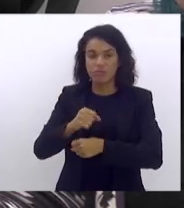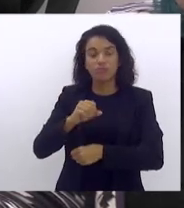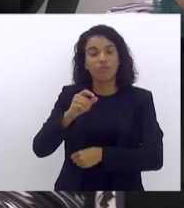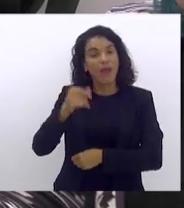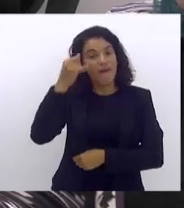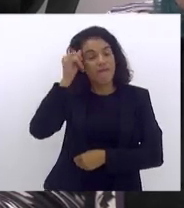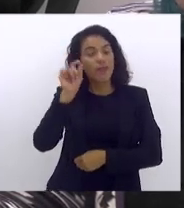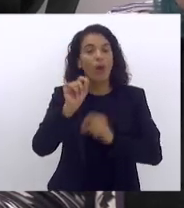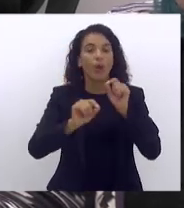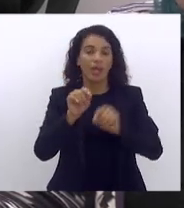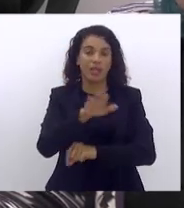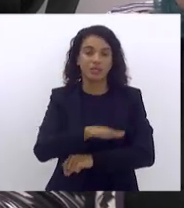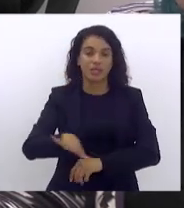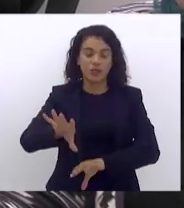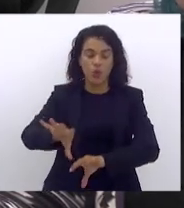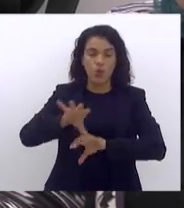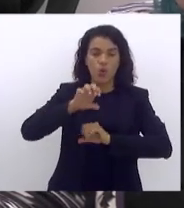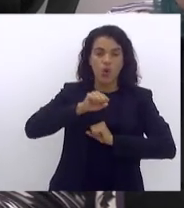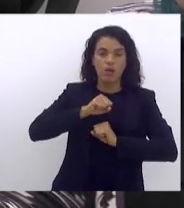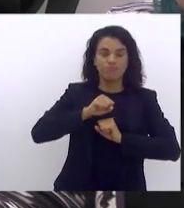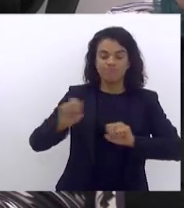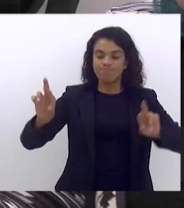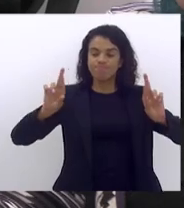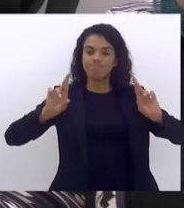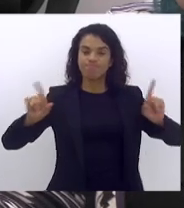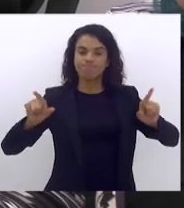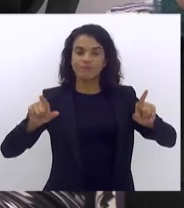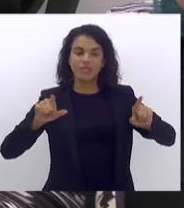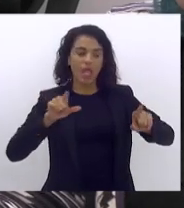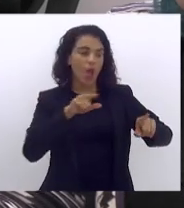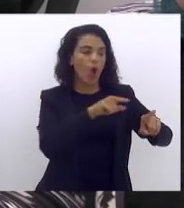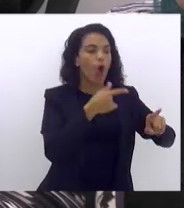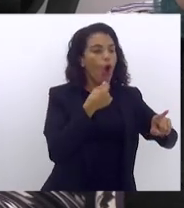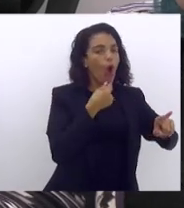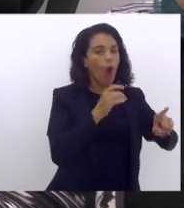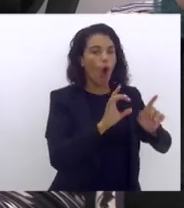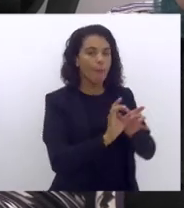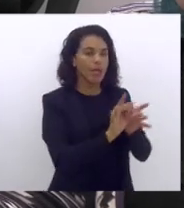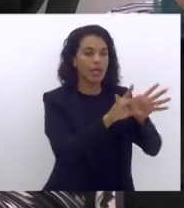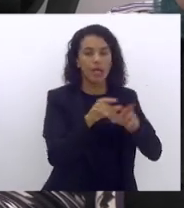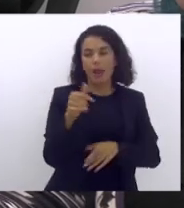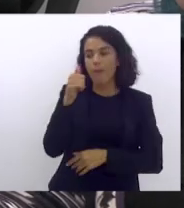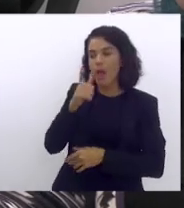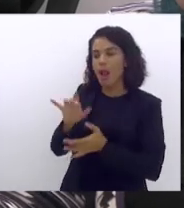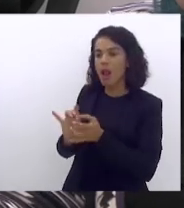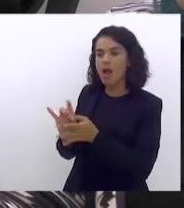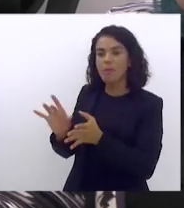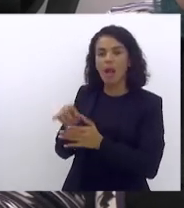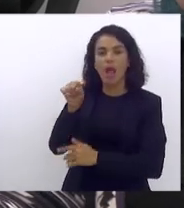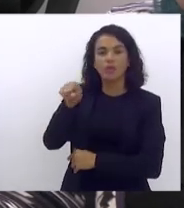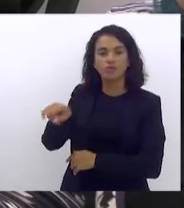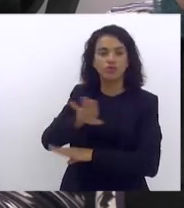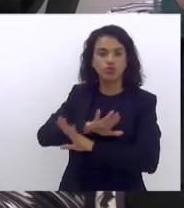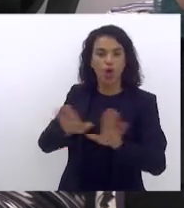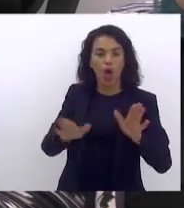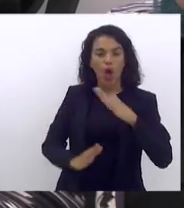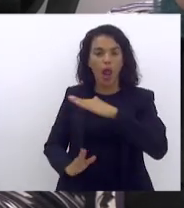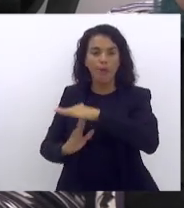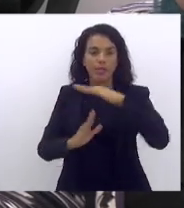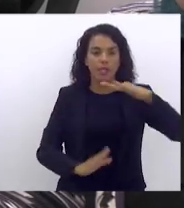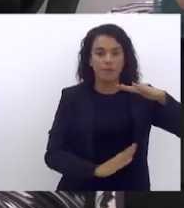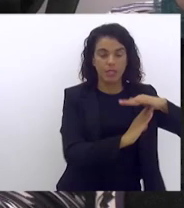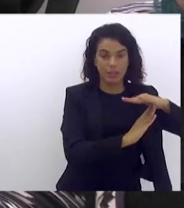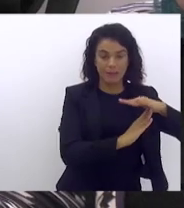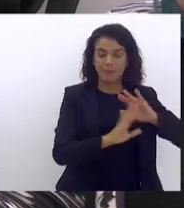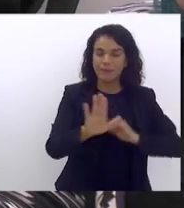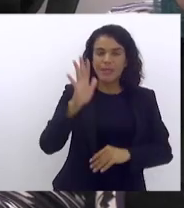nas crianças uma ideia de divisão sexual do trabalho, que é um dos elementos que estruturam toda a discussão de gênero nas escolas.